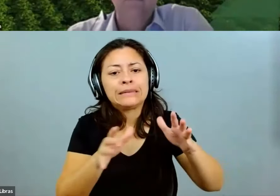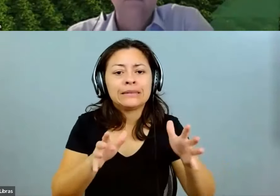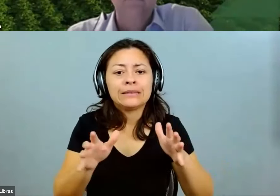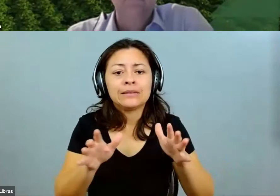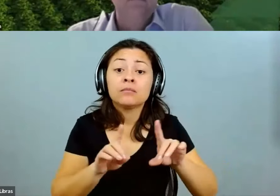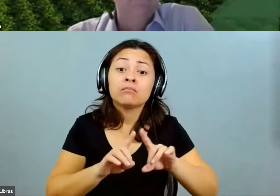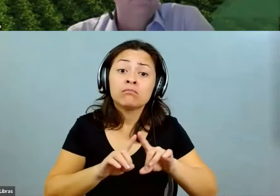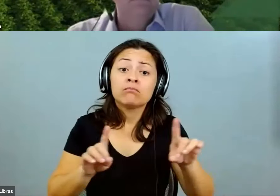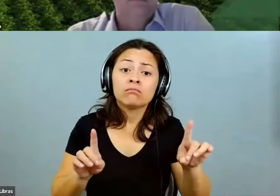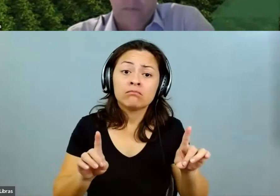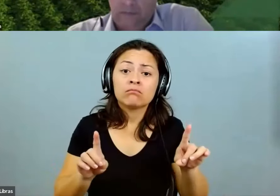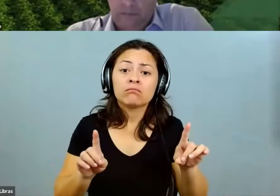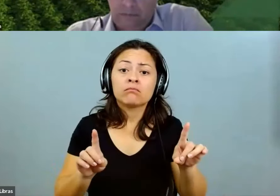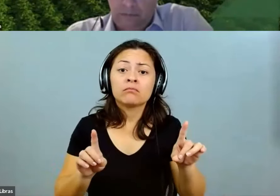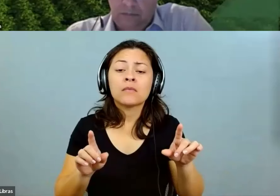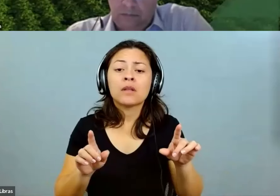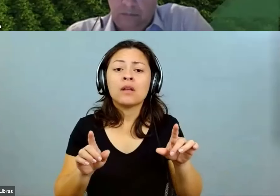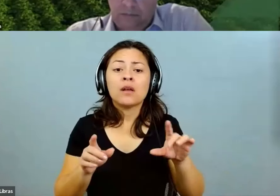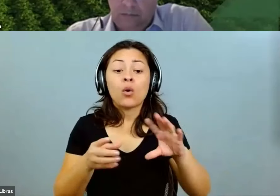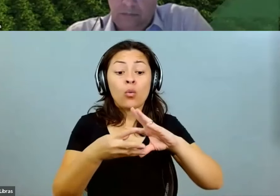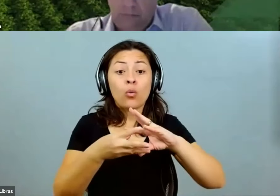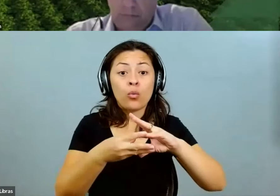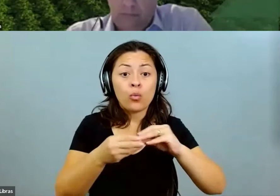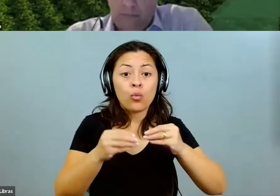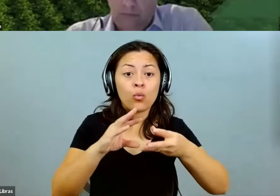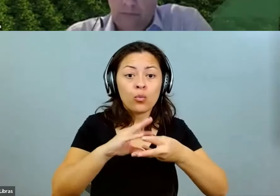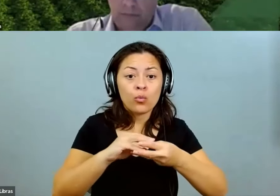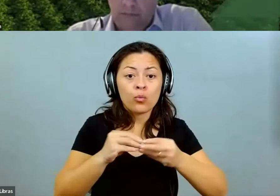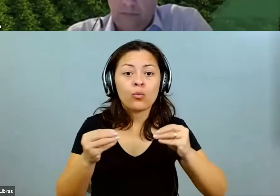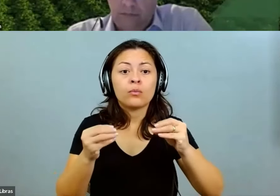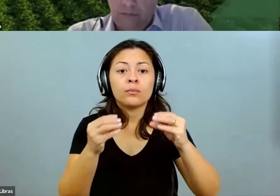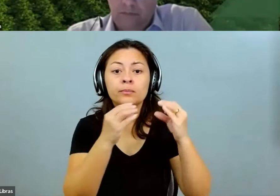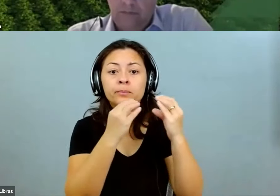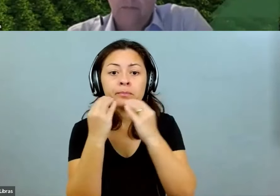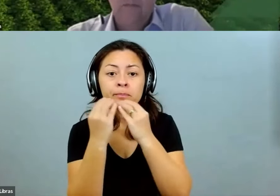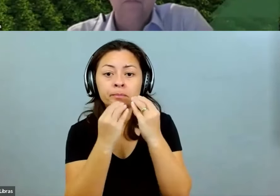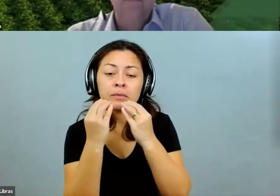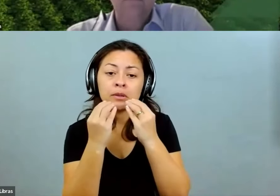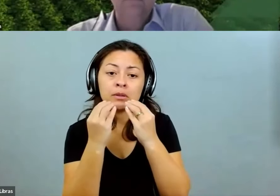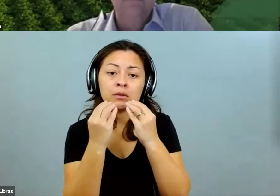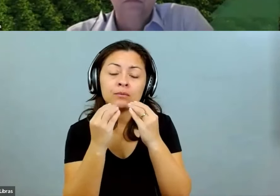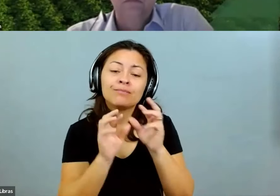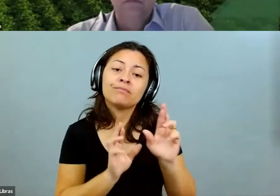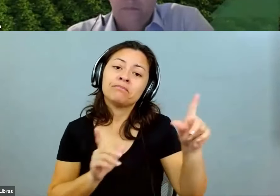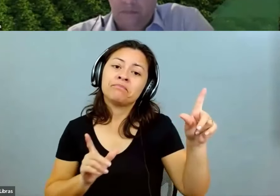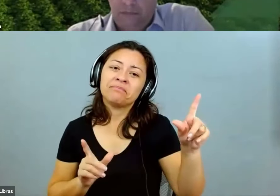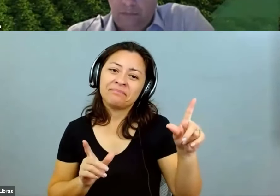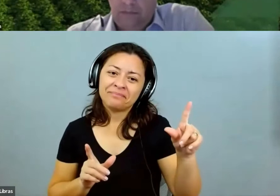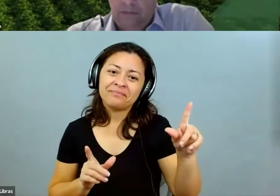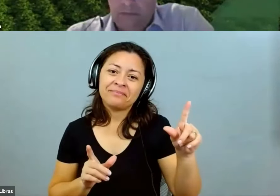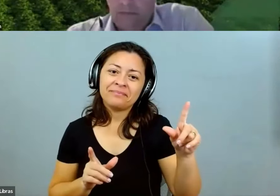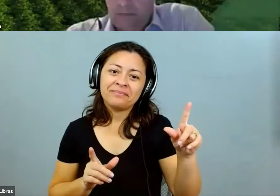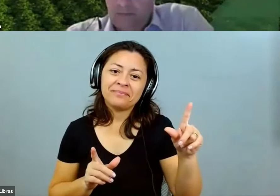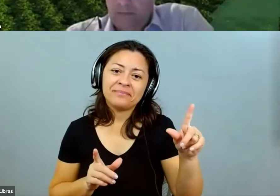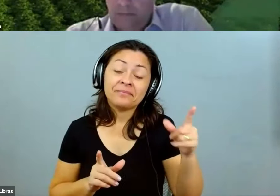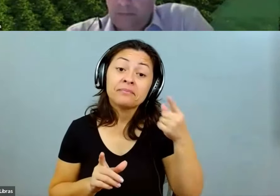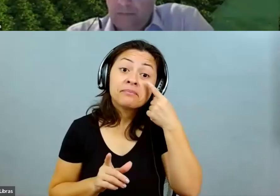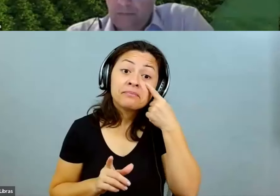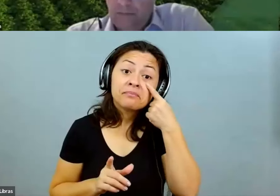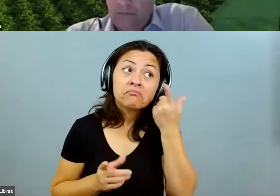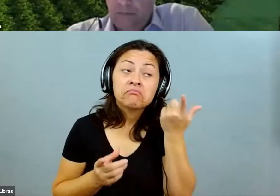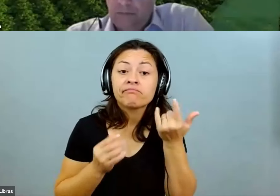e e e o algodão e o milho aí são cenários né Ó olha bem o algodão